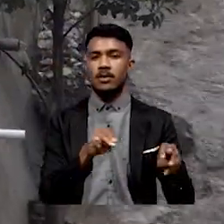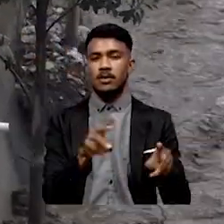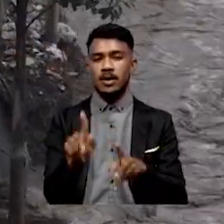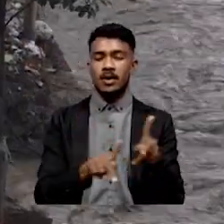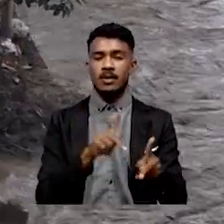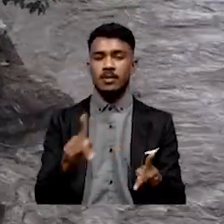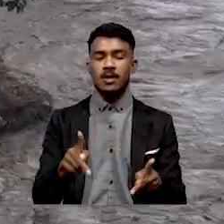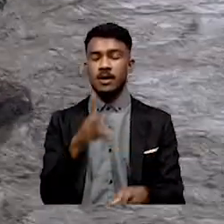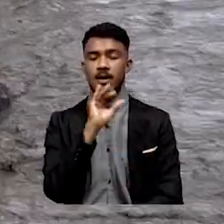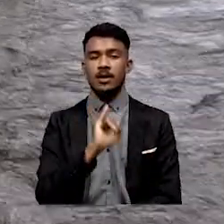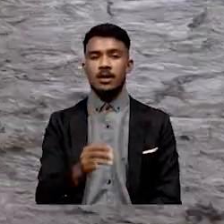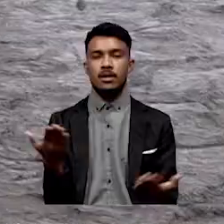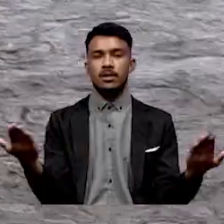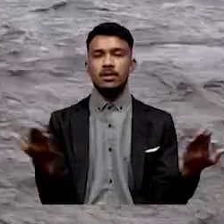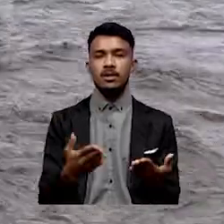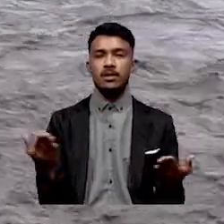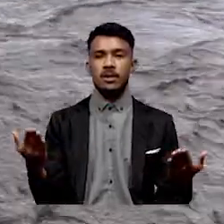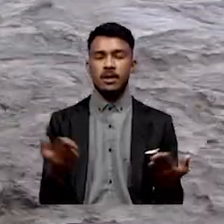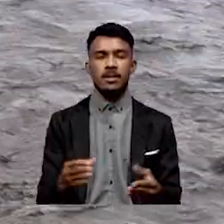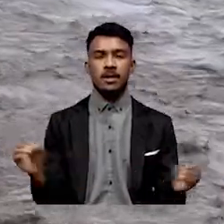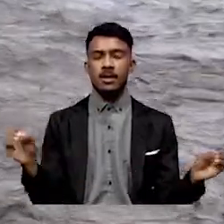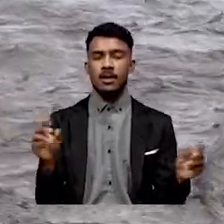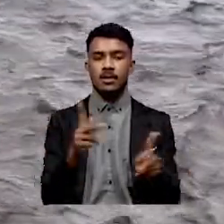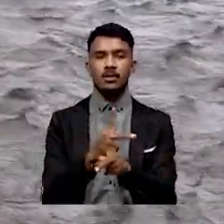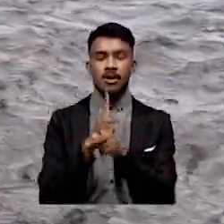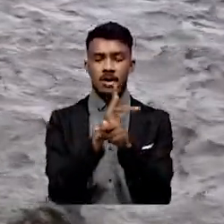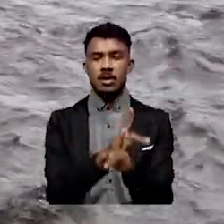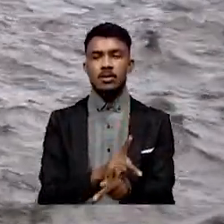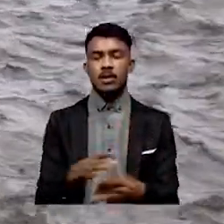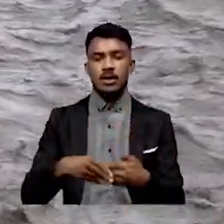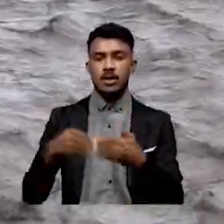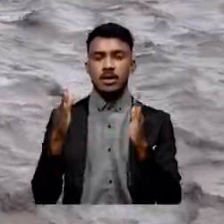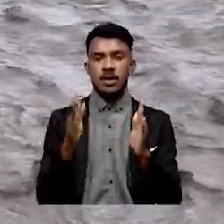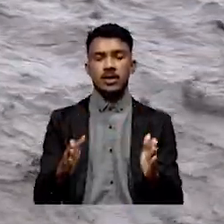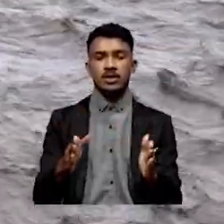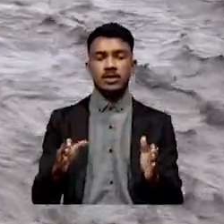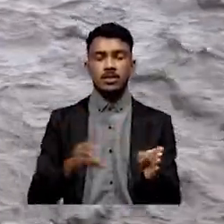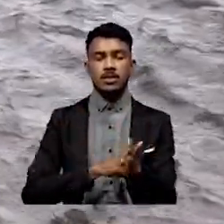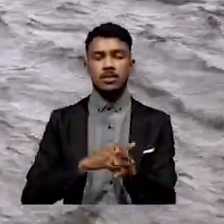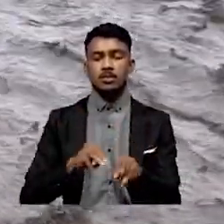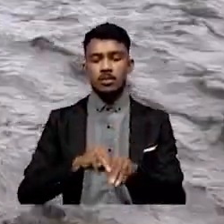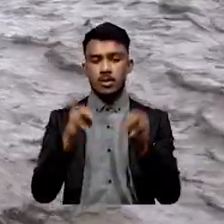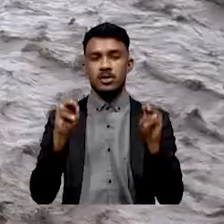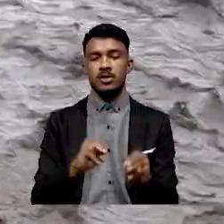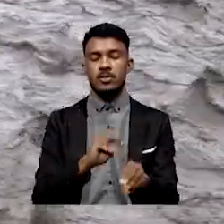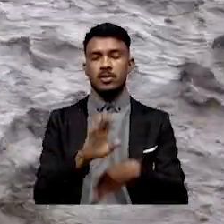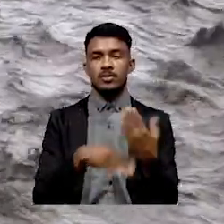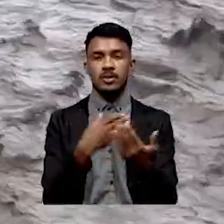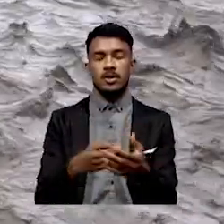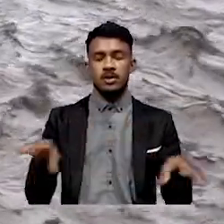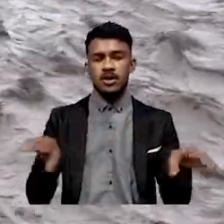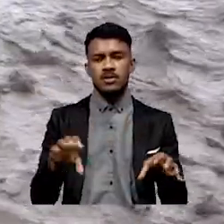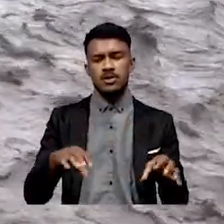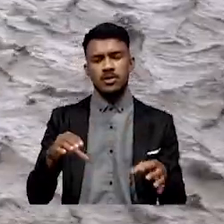capital Dili nebe quase descontrolado. Ba liderança lokal sira, serviço bot ida makatu identifika sidadaun